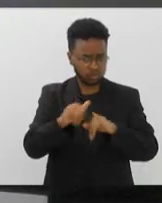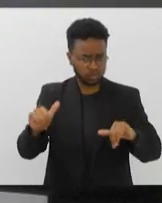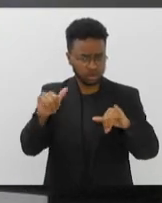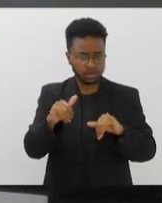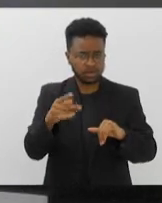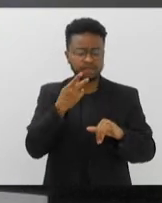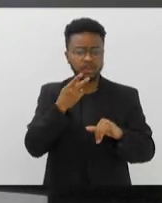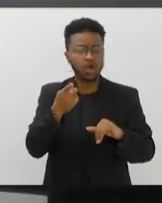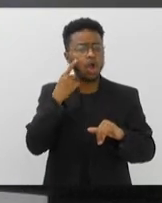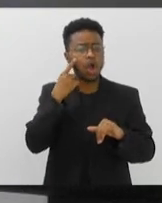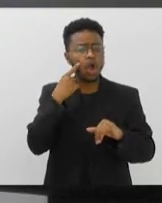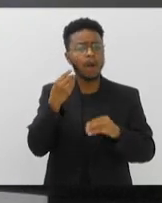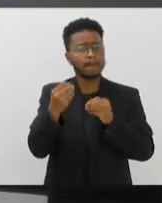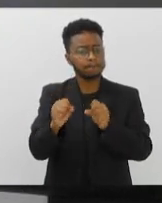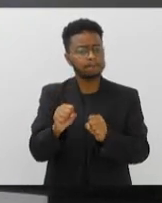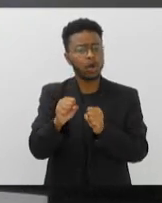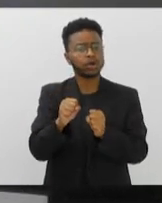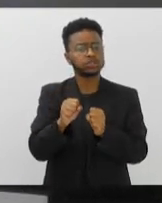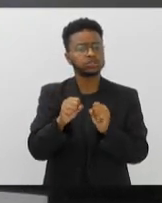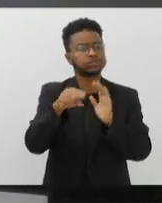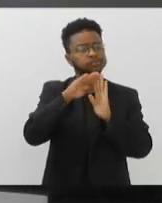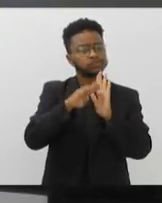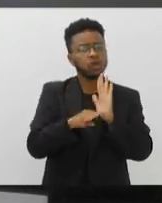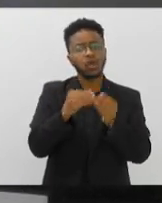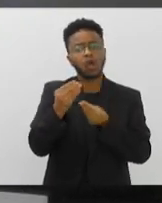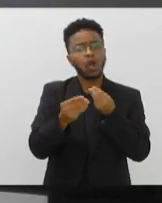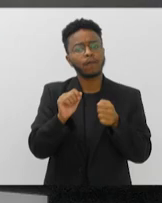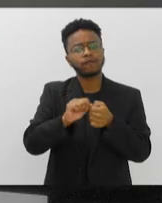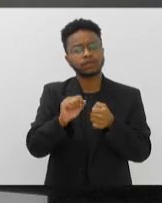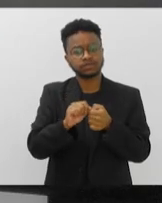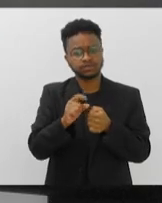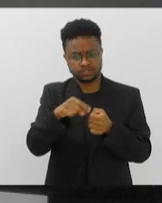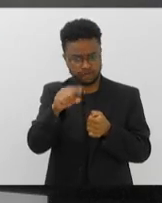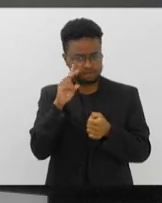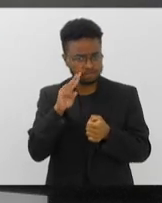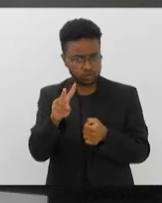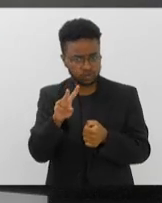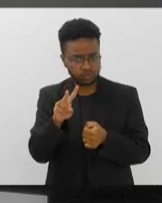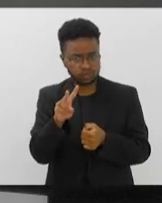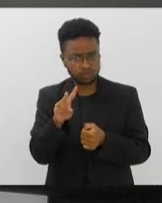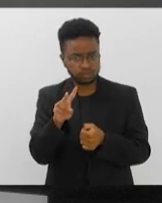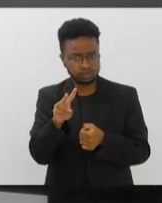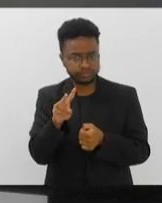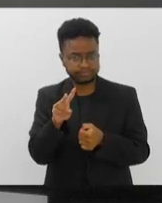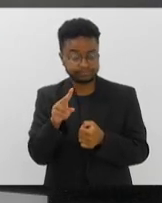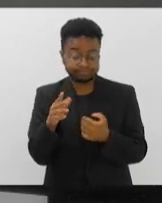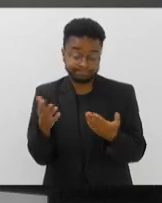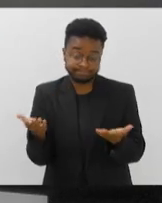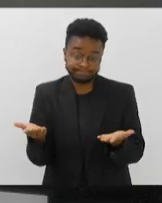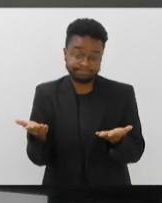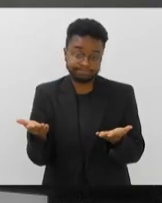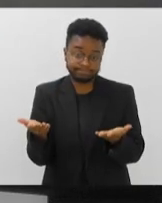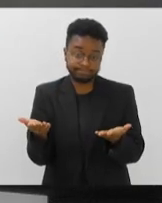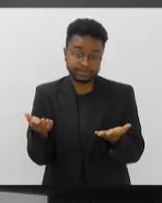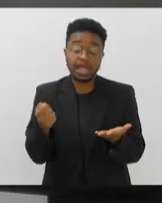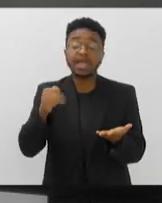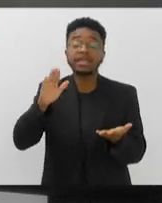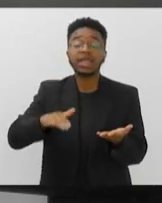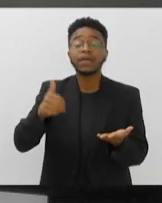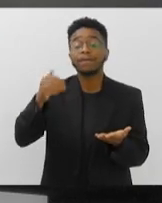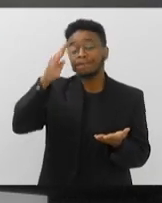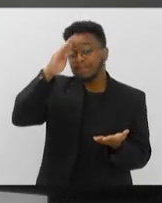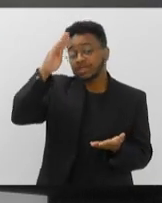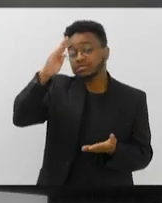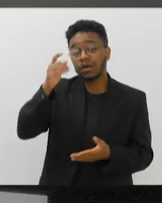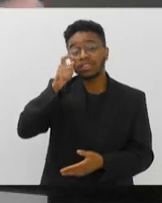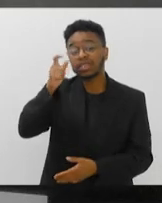destinação como é que é olha um passo a passo para você fazer alguém viu isso e gente quem tem que ser o primeiro interessado